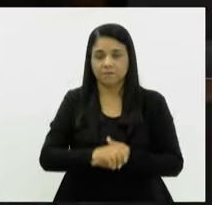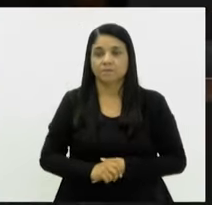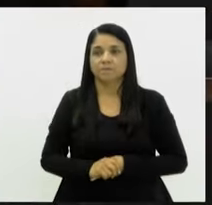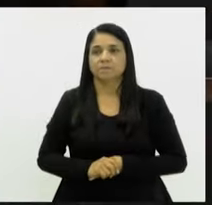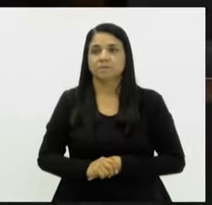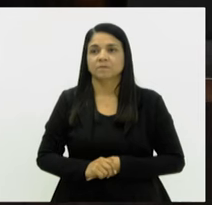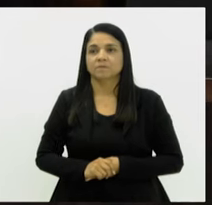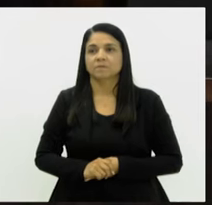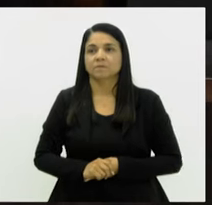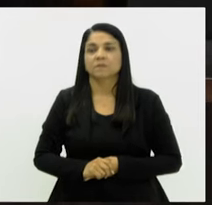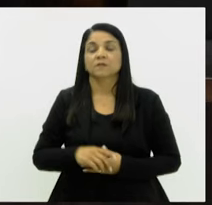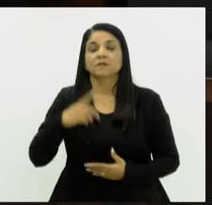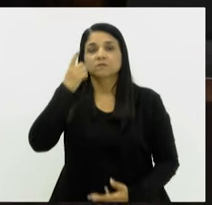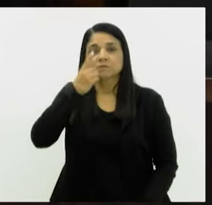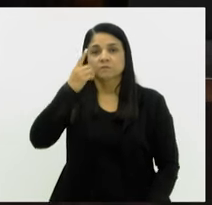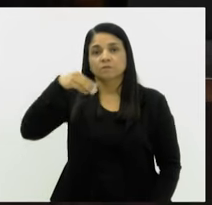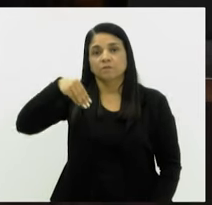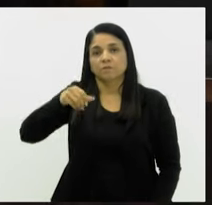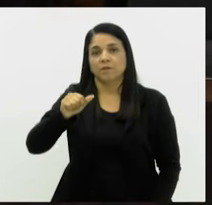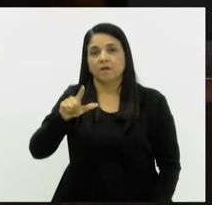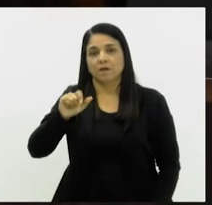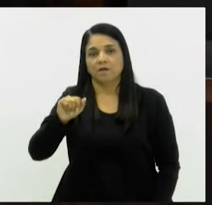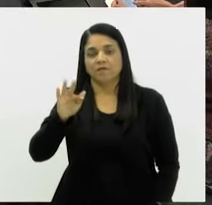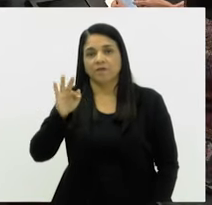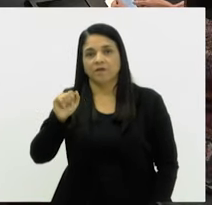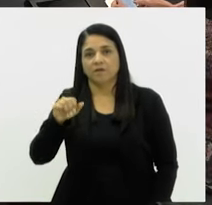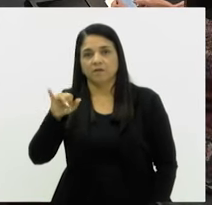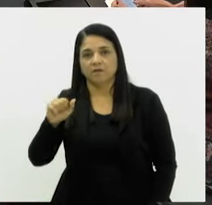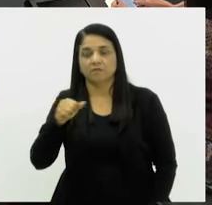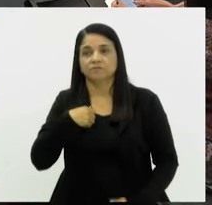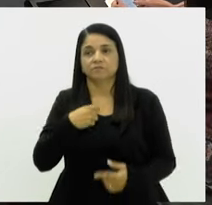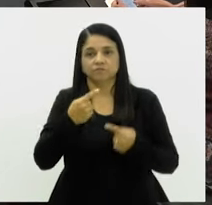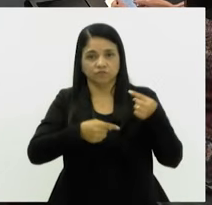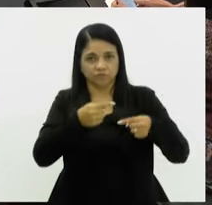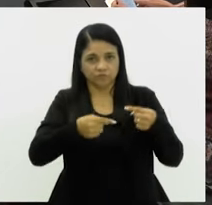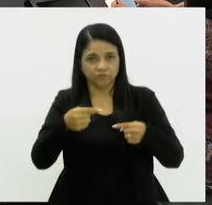Deputado Samuel Malafaia deseja discutir.